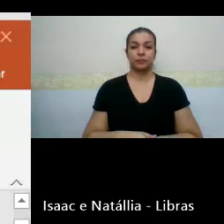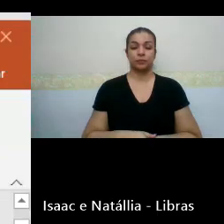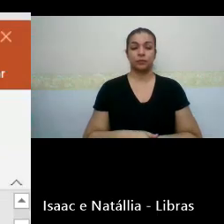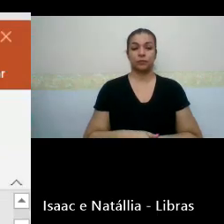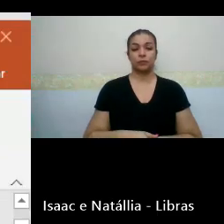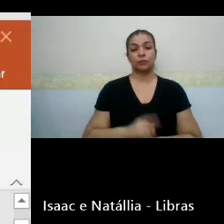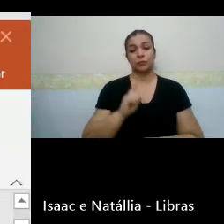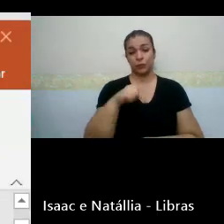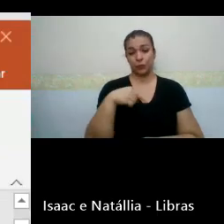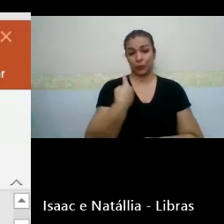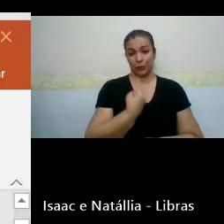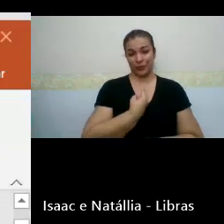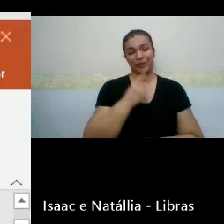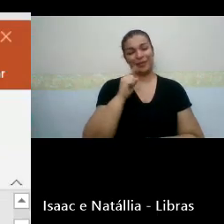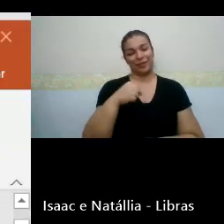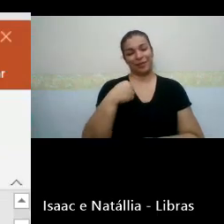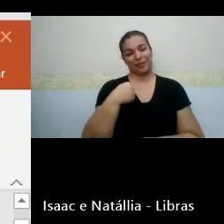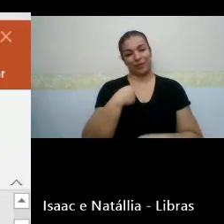eu e